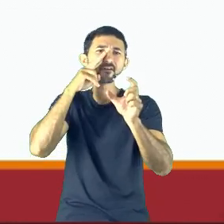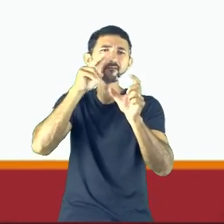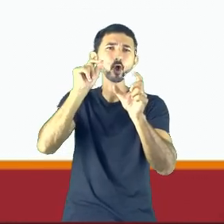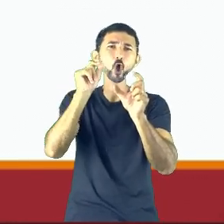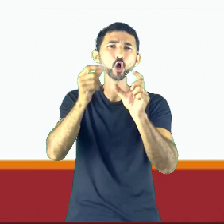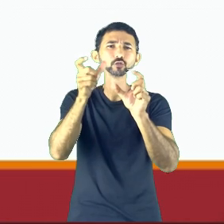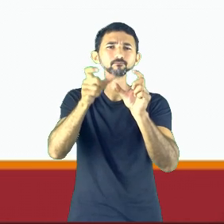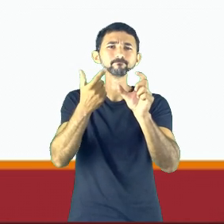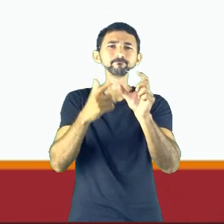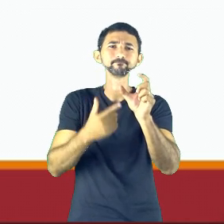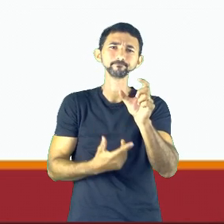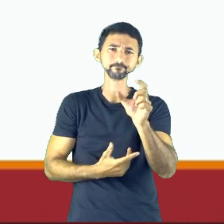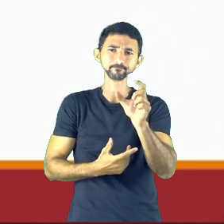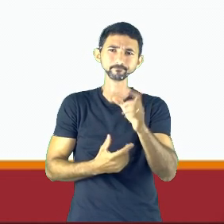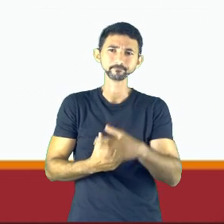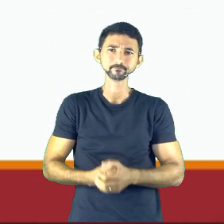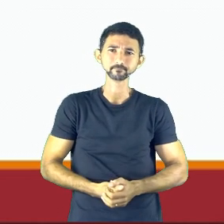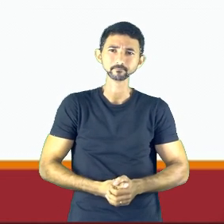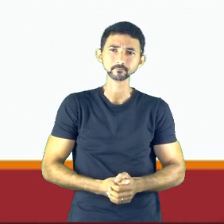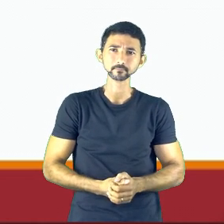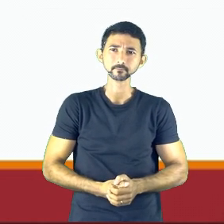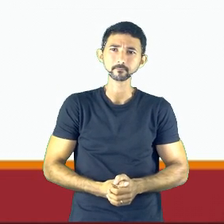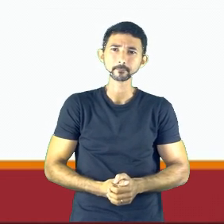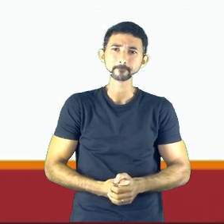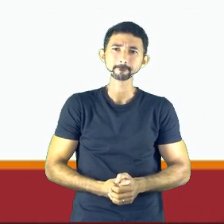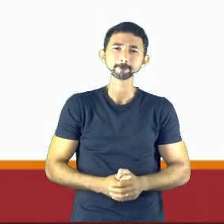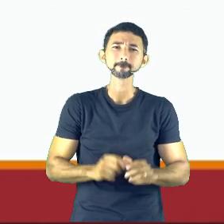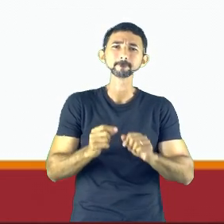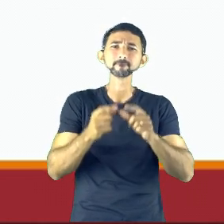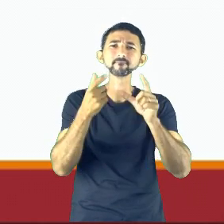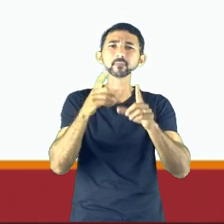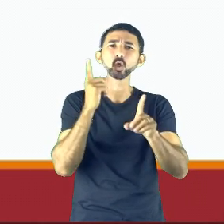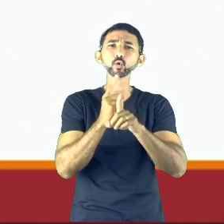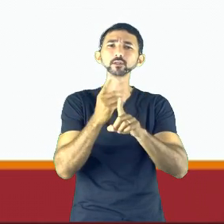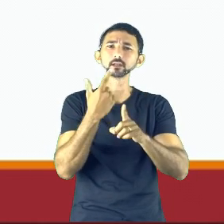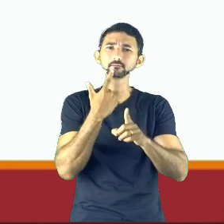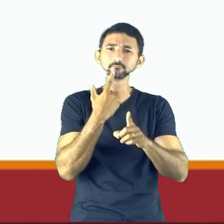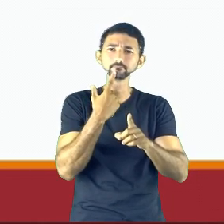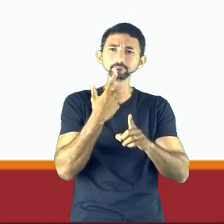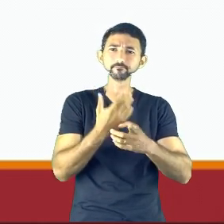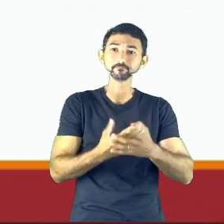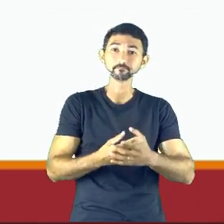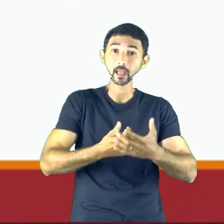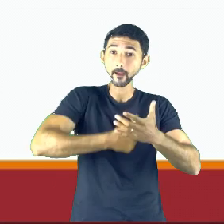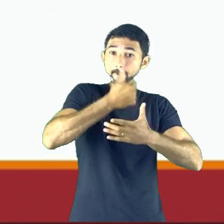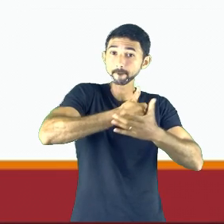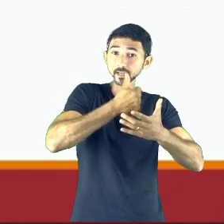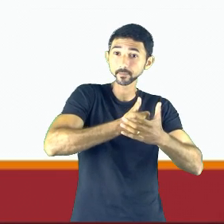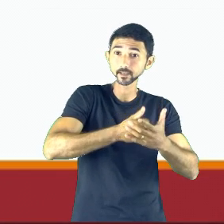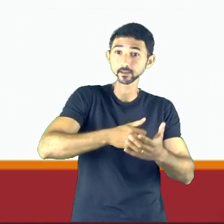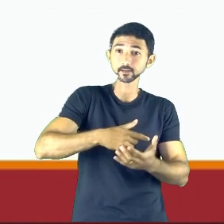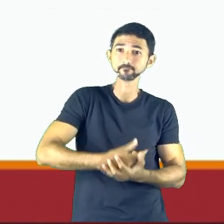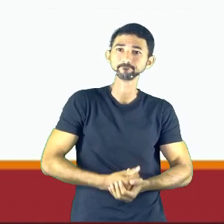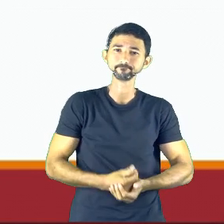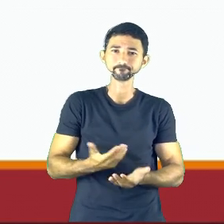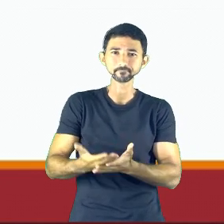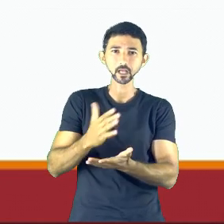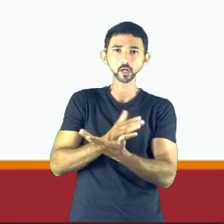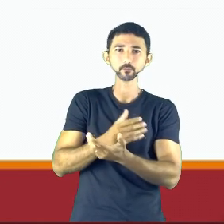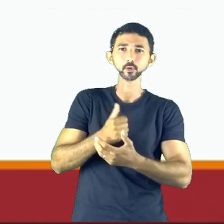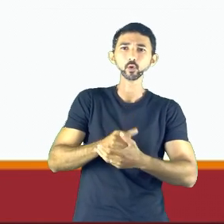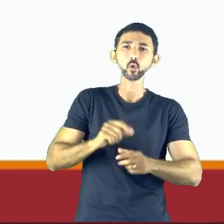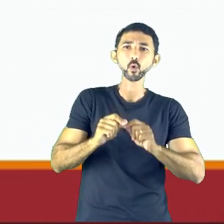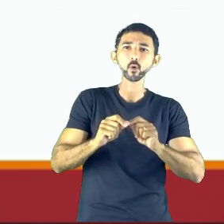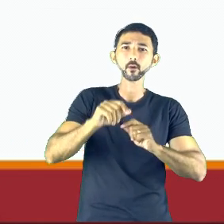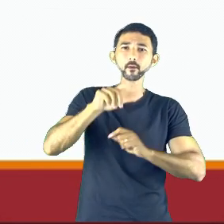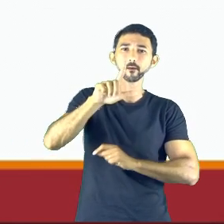está a sílaba tônica desta palavra? Bora ver? Lâmpada. E aí, qual foi a mais forte? Foi a primeira, né? No caso,